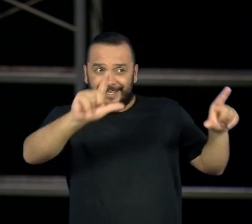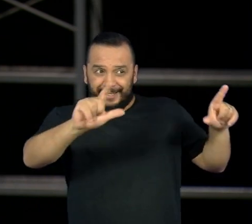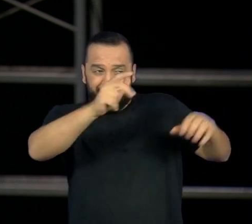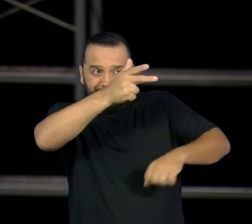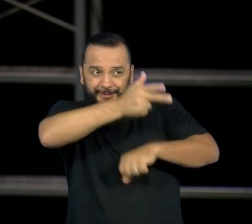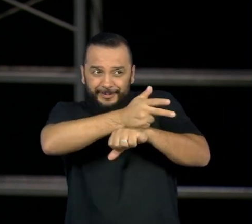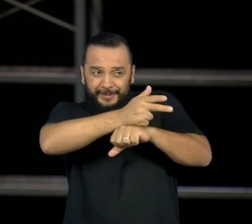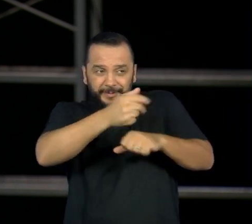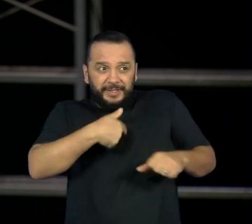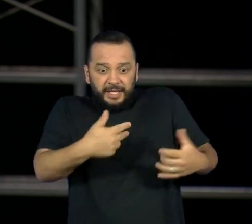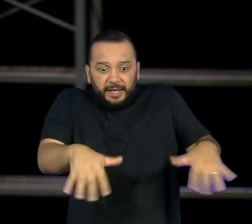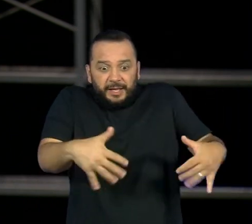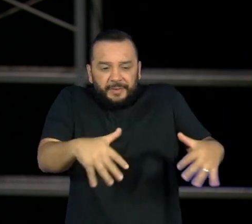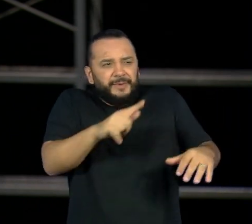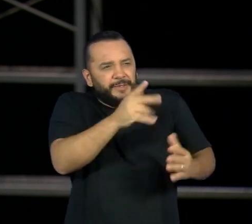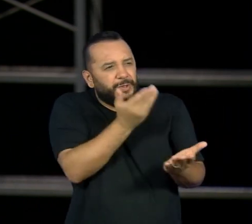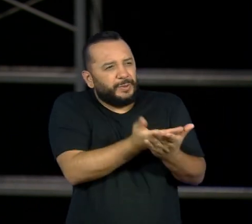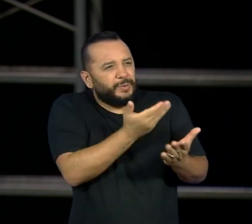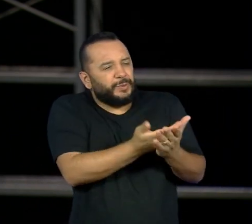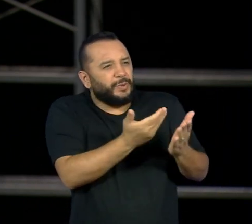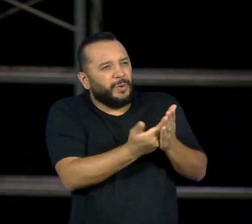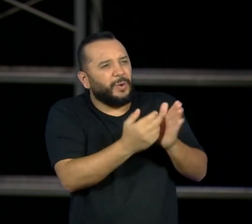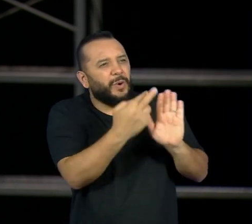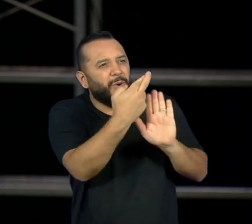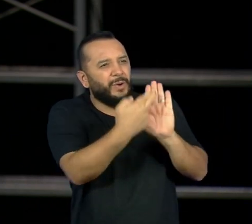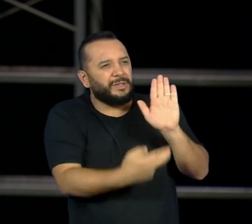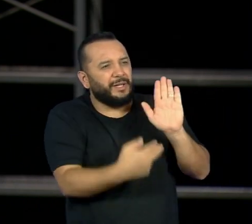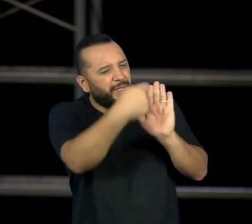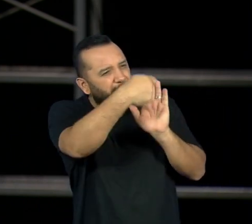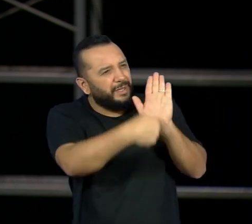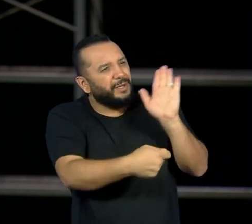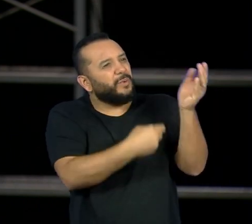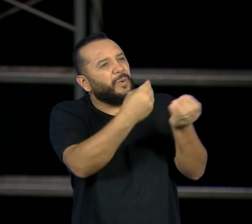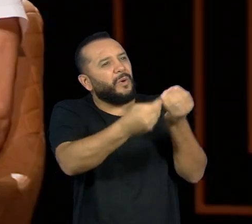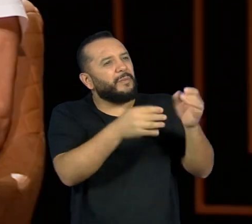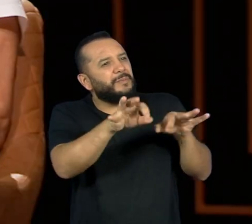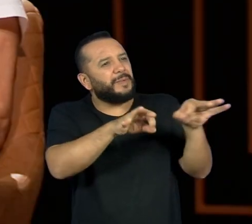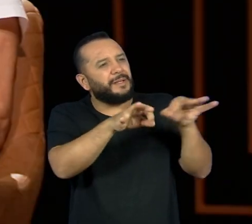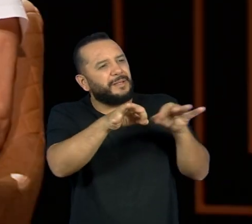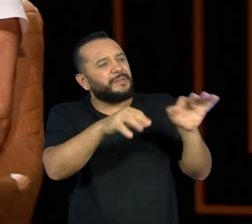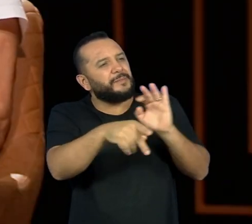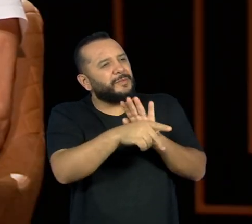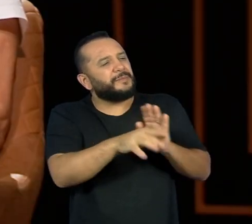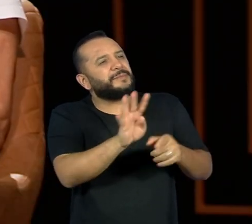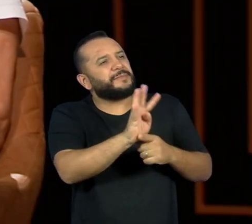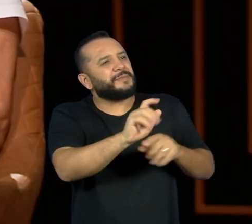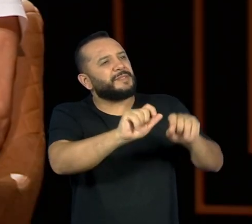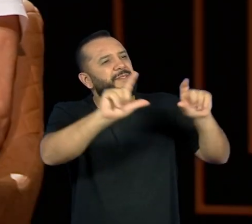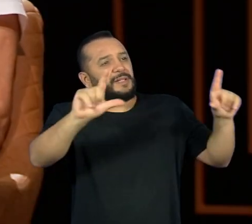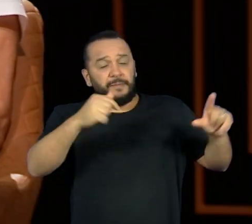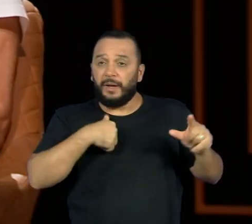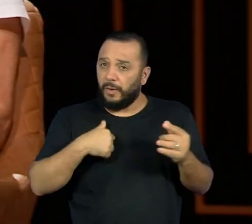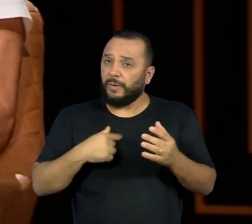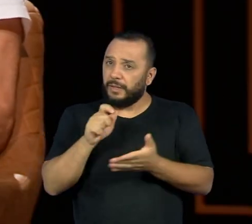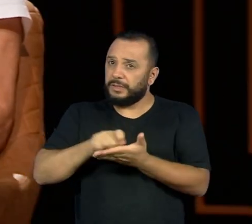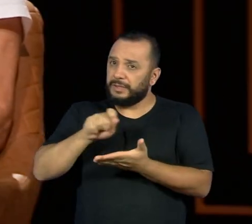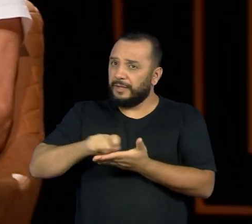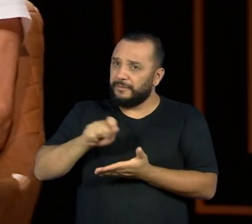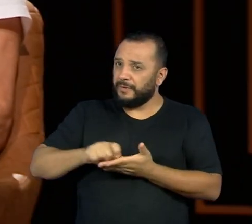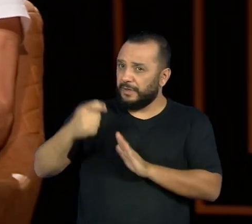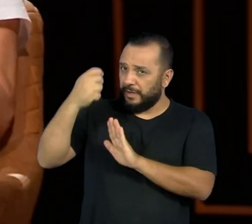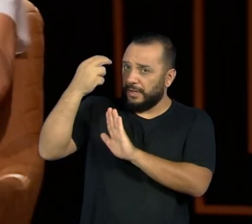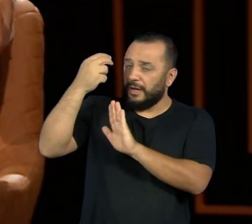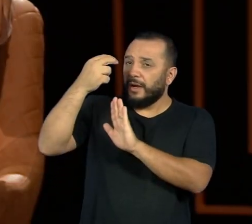mas você também foi estudar roteiro. Você tem que planos aí com o cinema? Eu quero ser roteirista. Porque tem